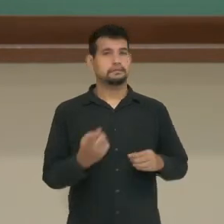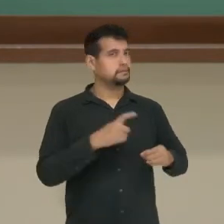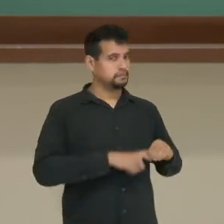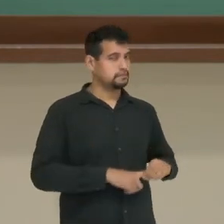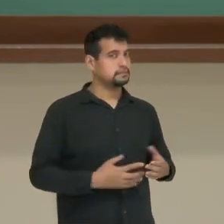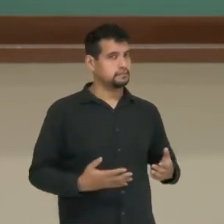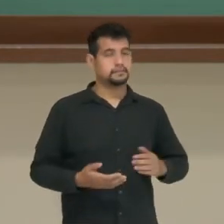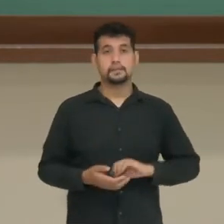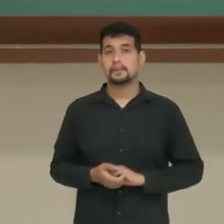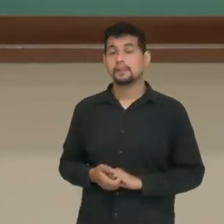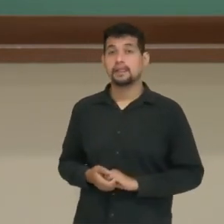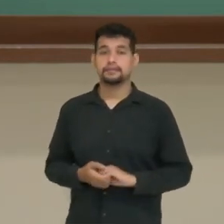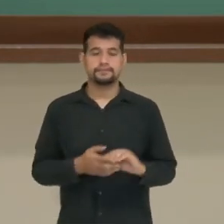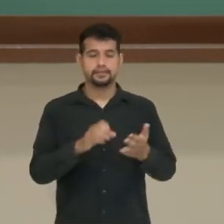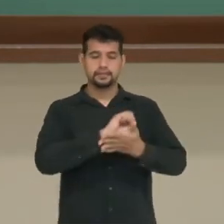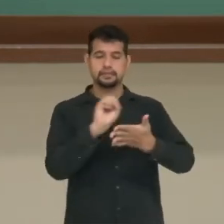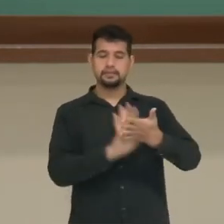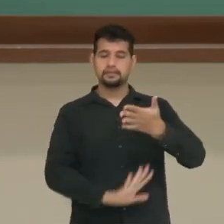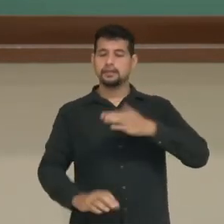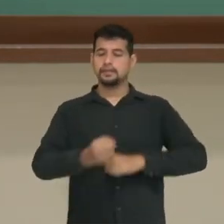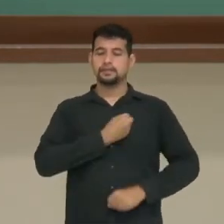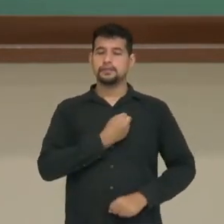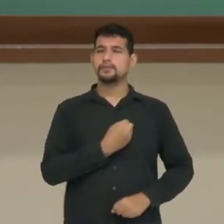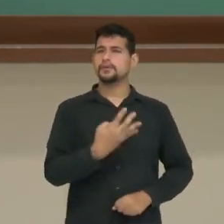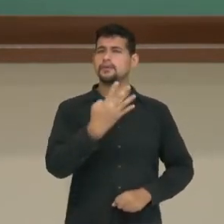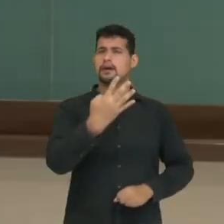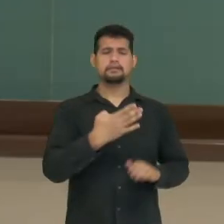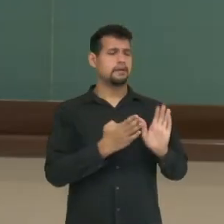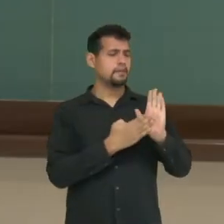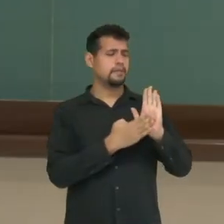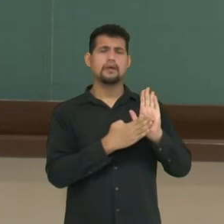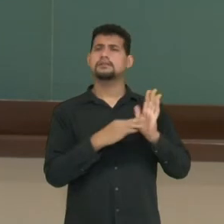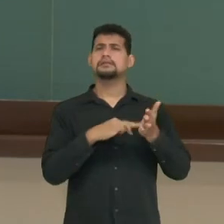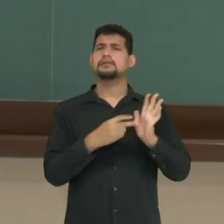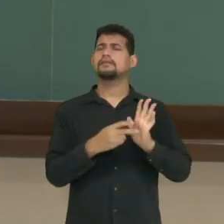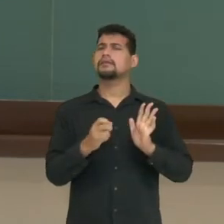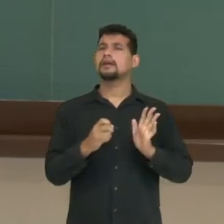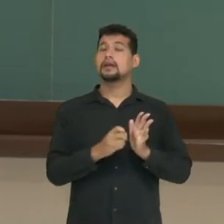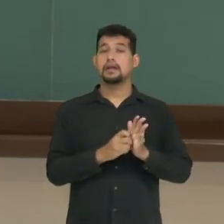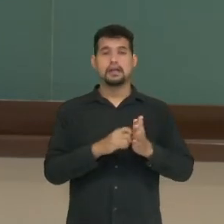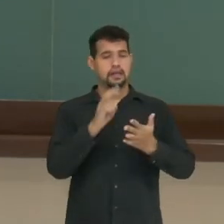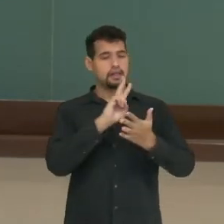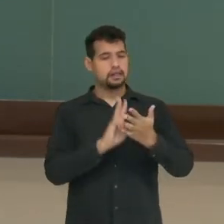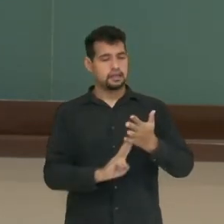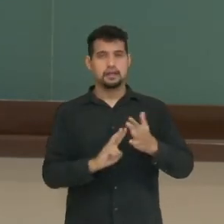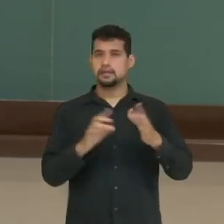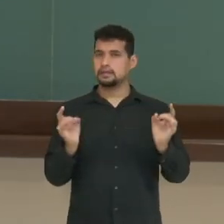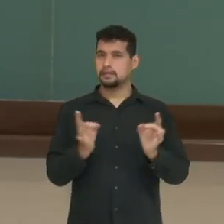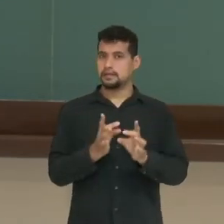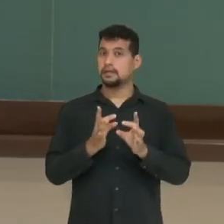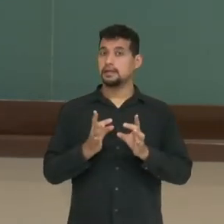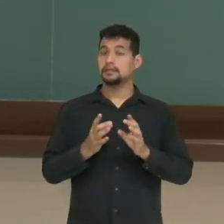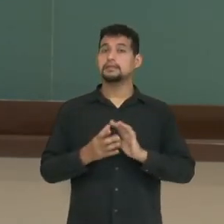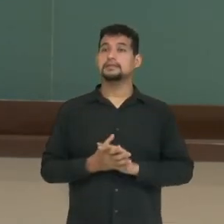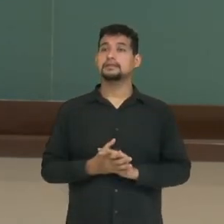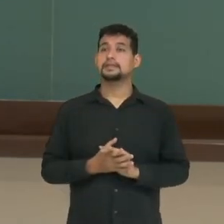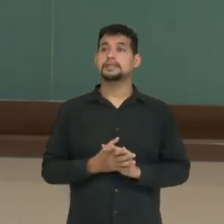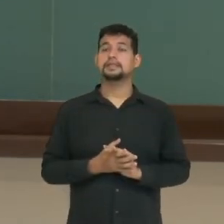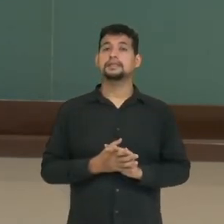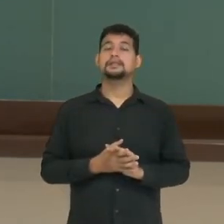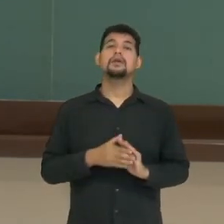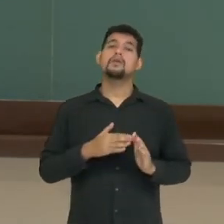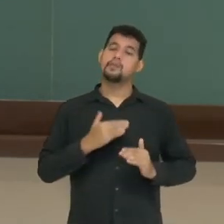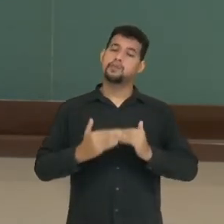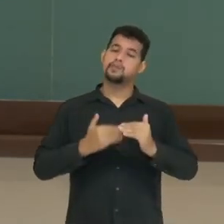Voltei. Na atividade 4, a proposta que você leu e já deve ter resolvido diz assim: o